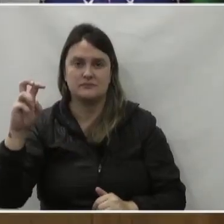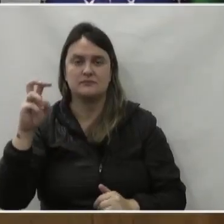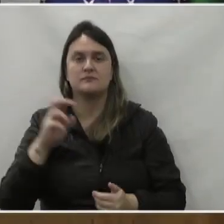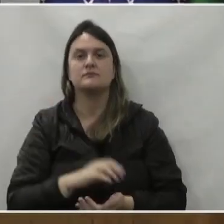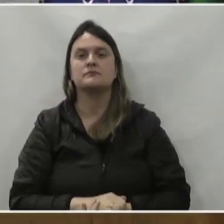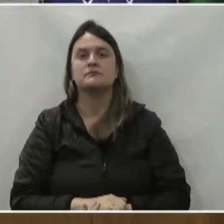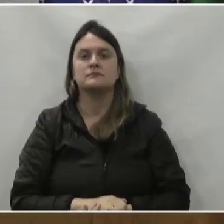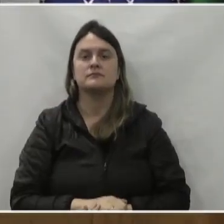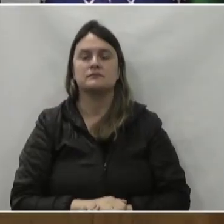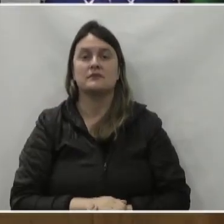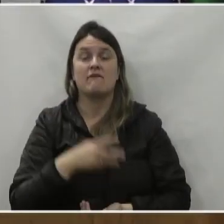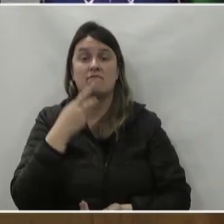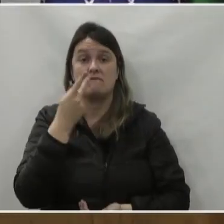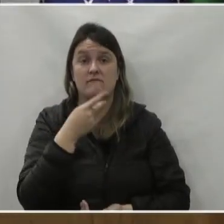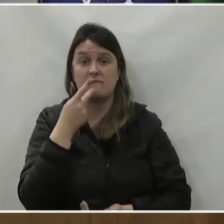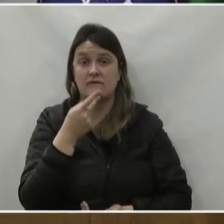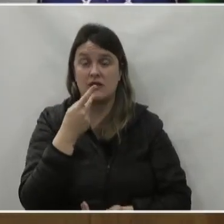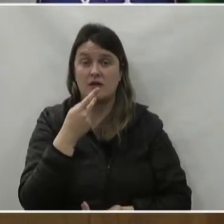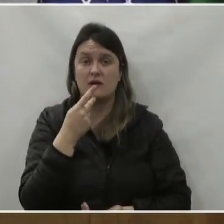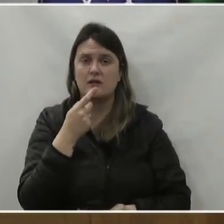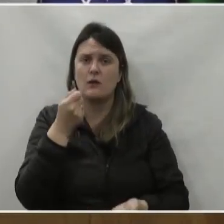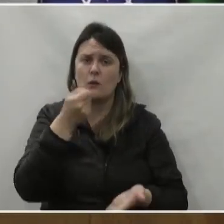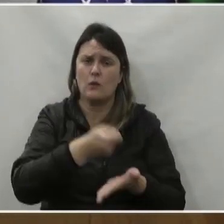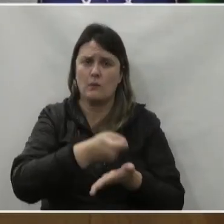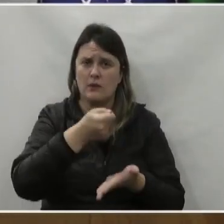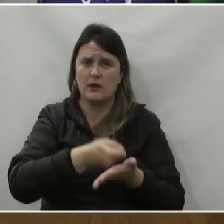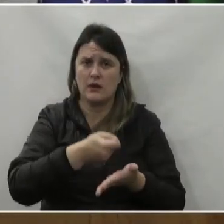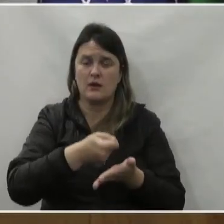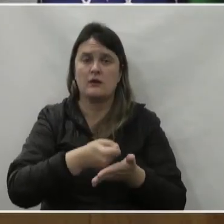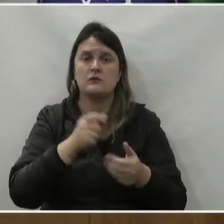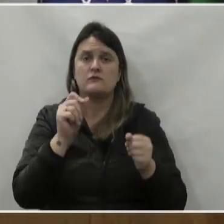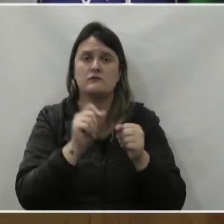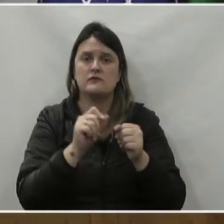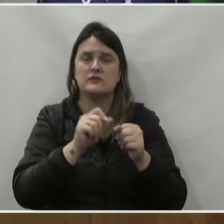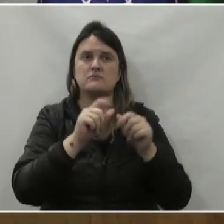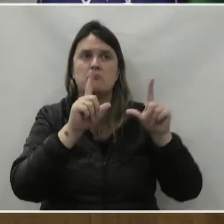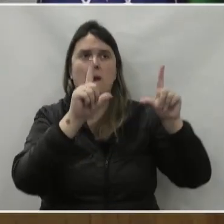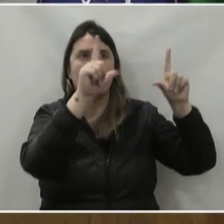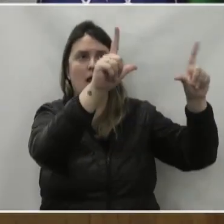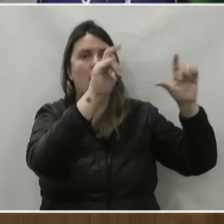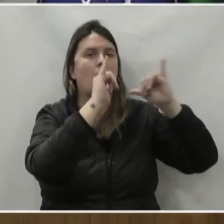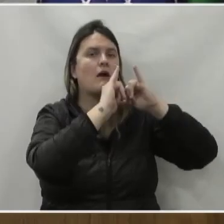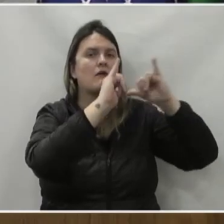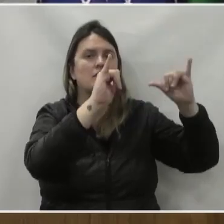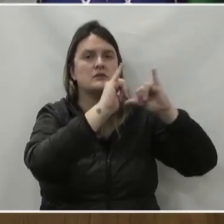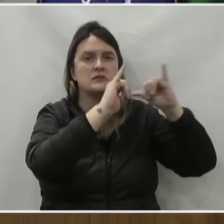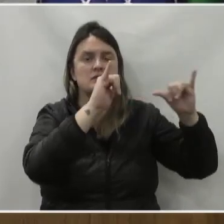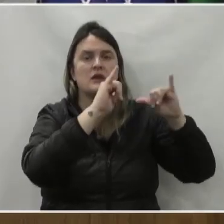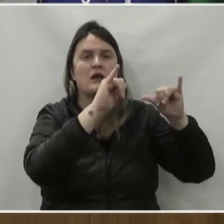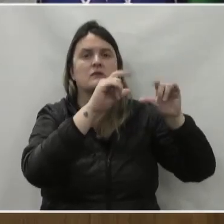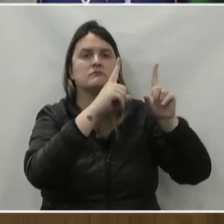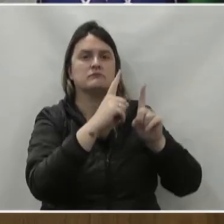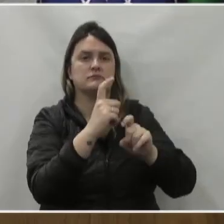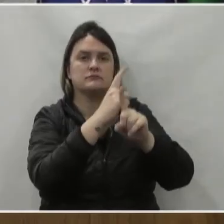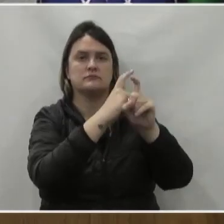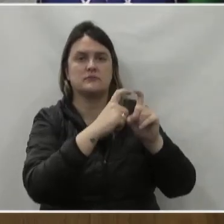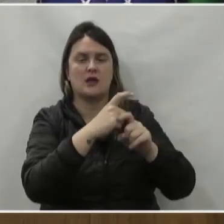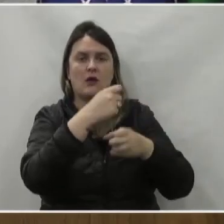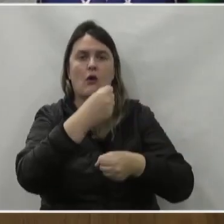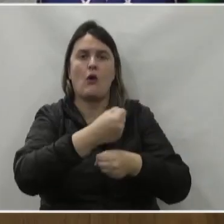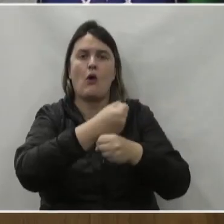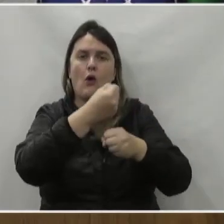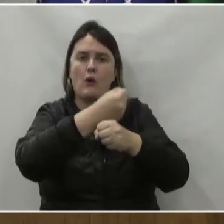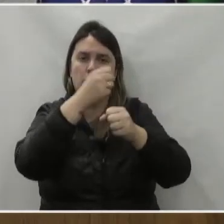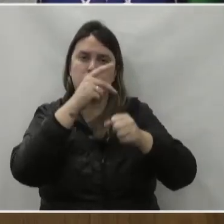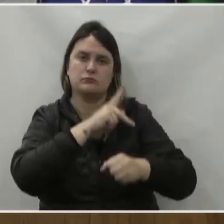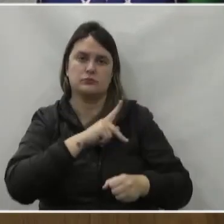27/2025, dispõe sobre a obrigatoriedade da instalação de placas informativas com QR Code em todas as obras